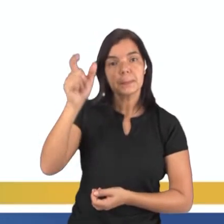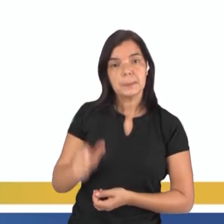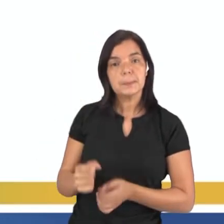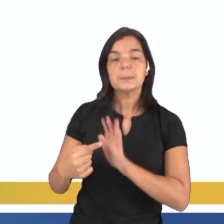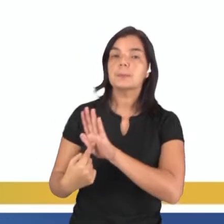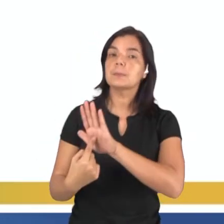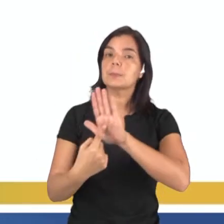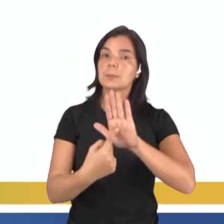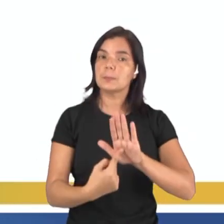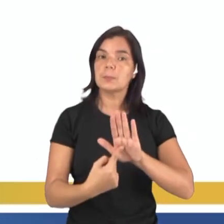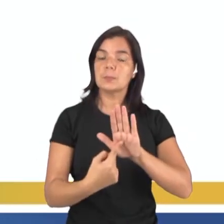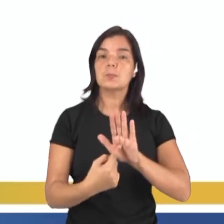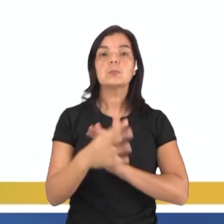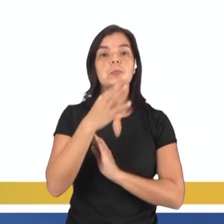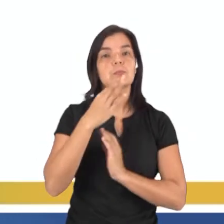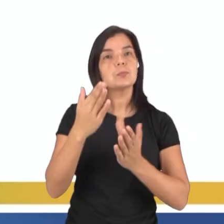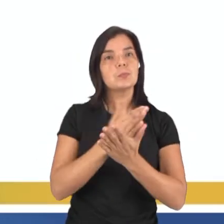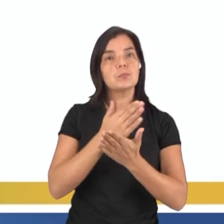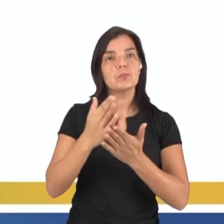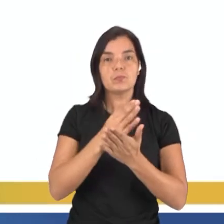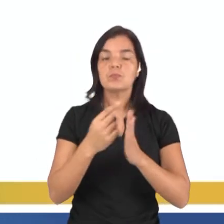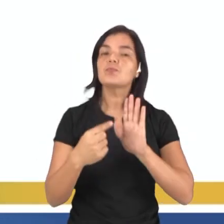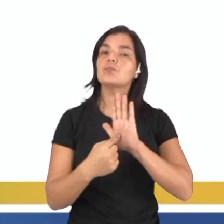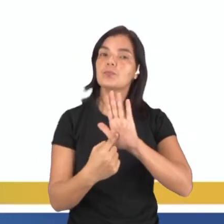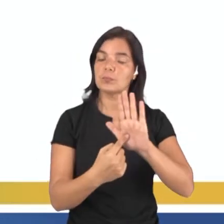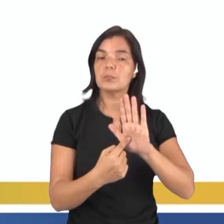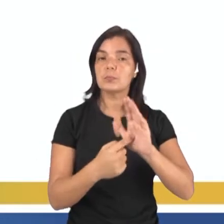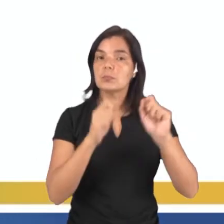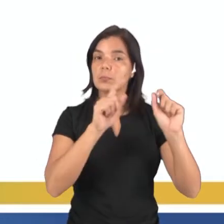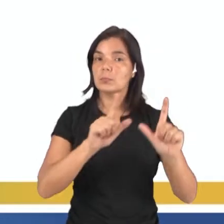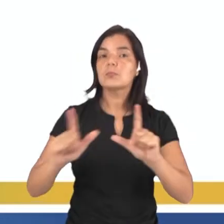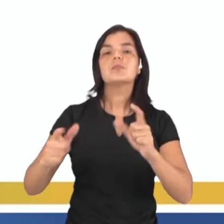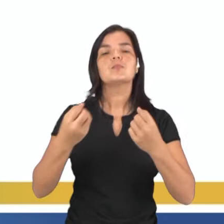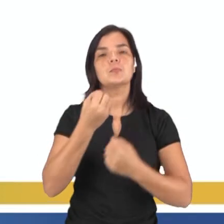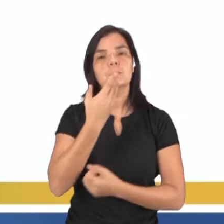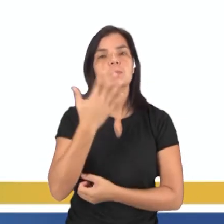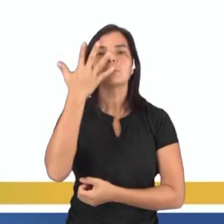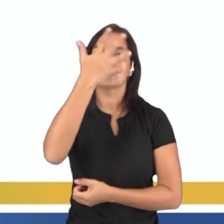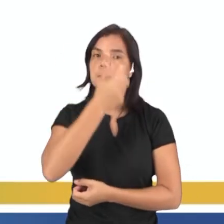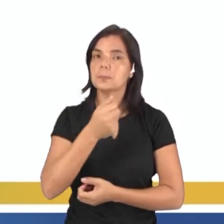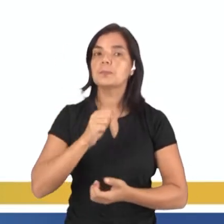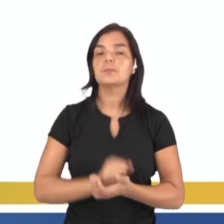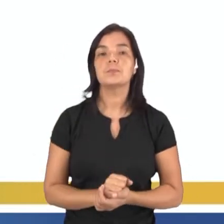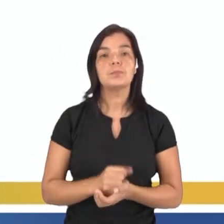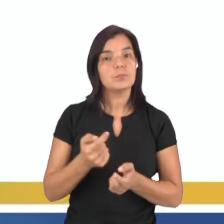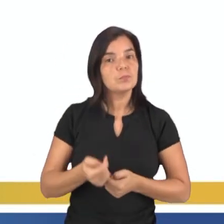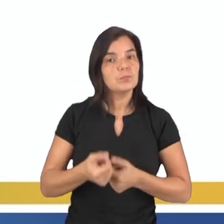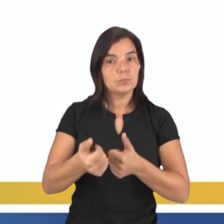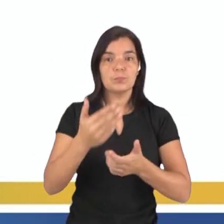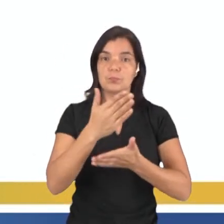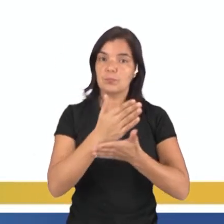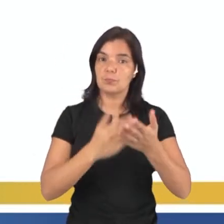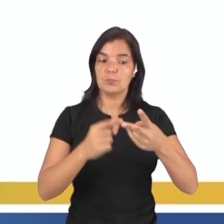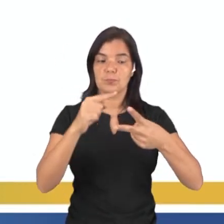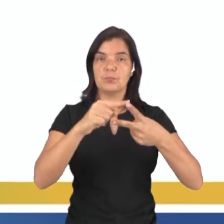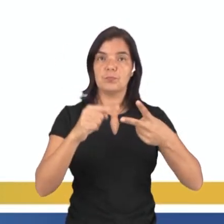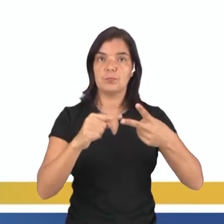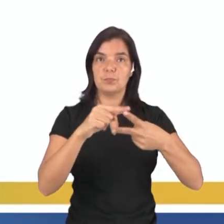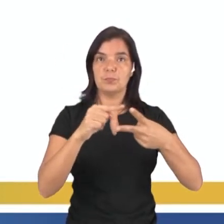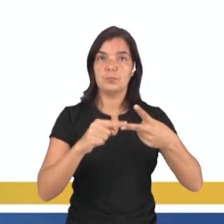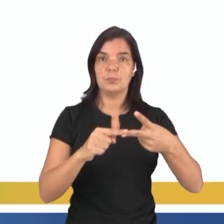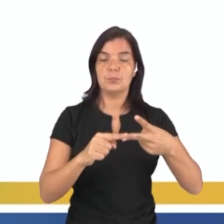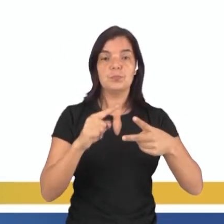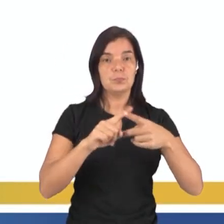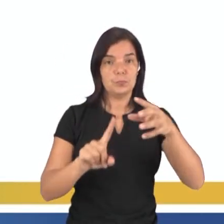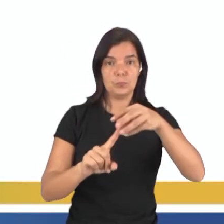uma exposição, conheça algumas dicas, né, para criar slides eficazes e bonitos. As dicas estão divididas em duas partes: